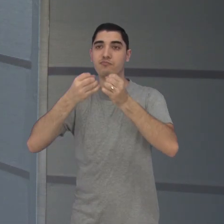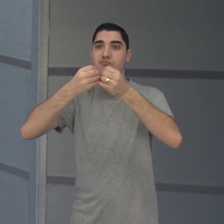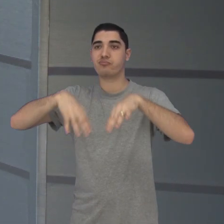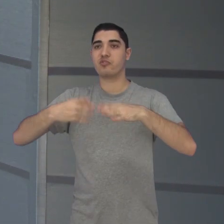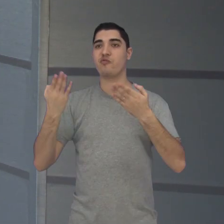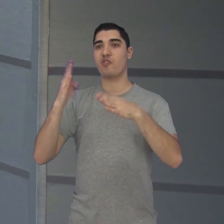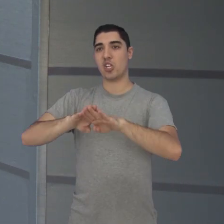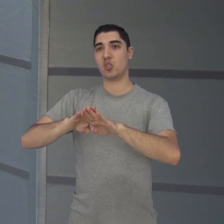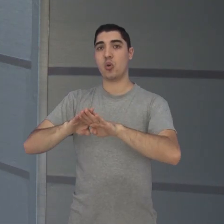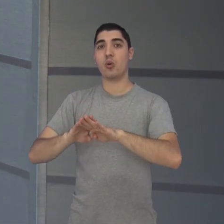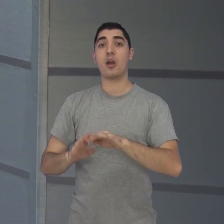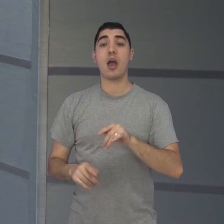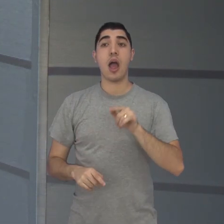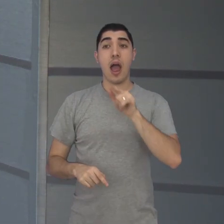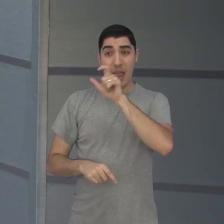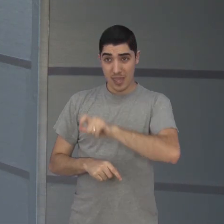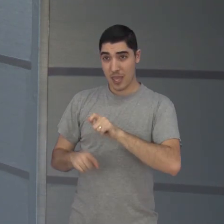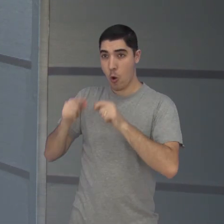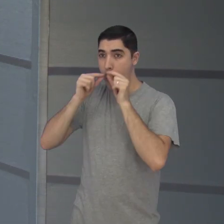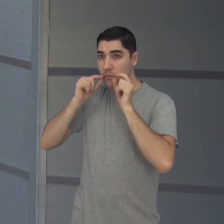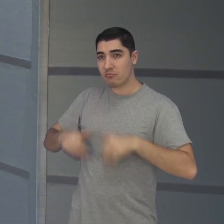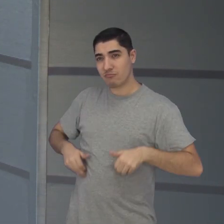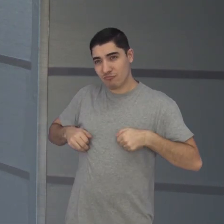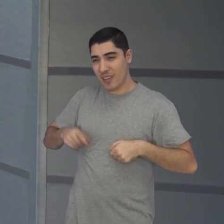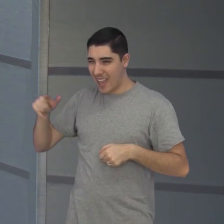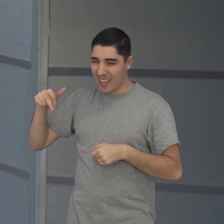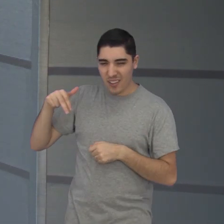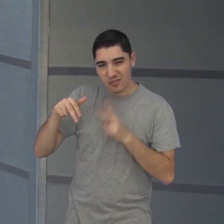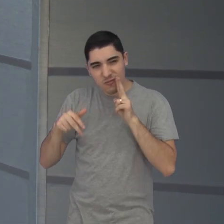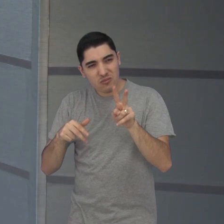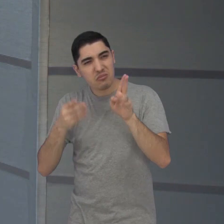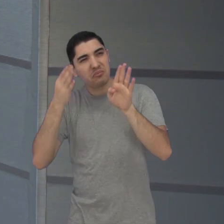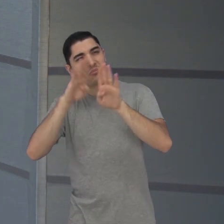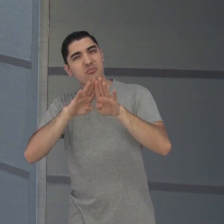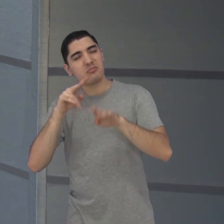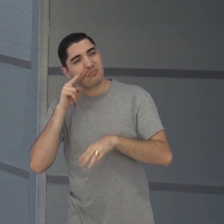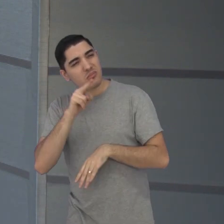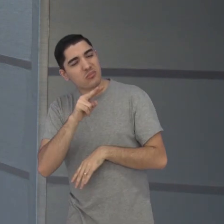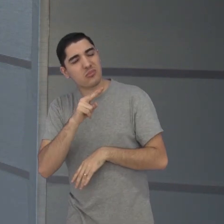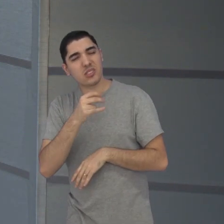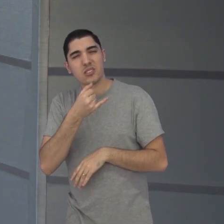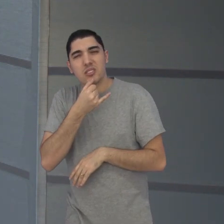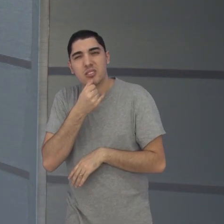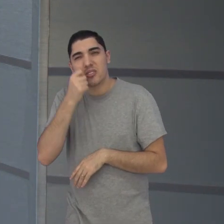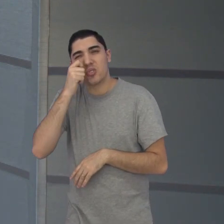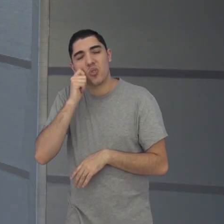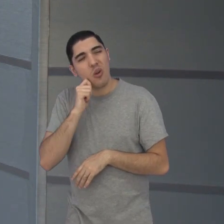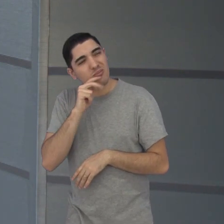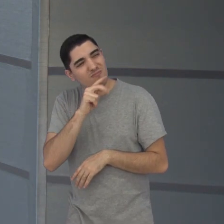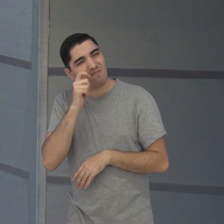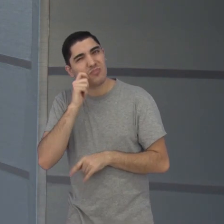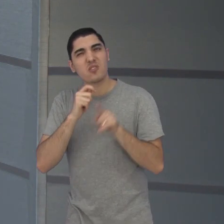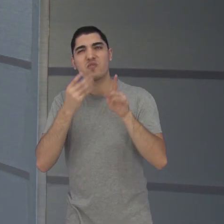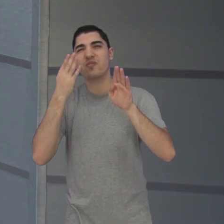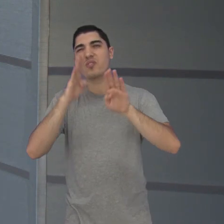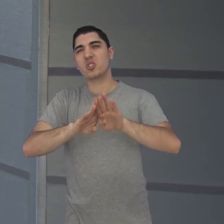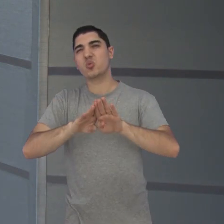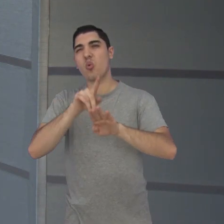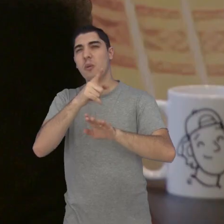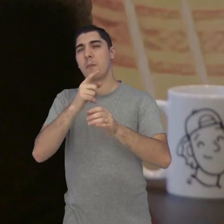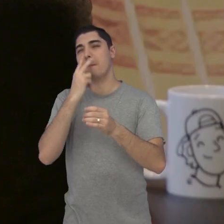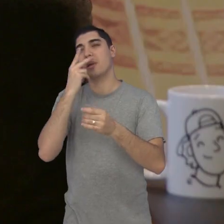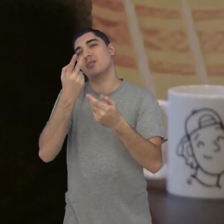com isso. Ele passava na frente da Vera Cruz, viu o portão fechado e ele chorava. Porque ali ele começou no cinema, né? Quando ela